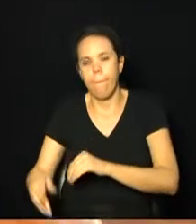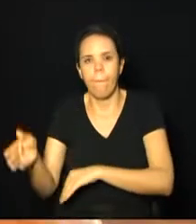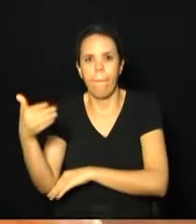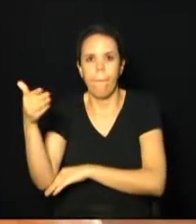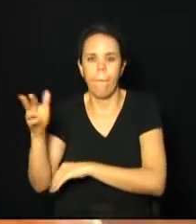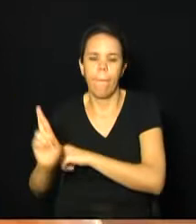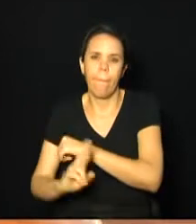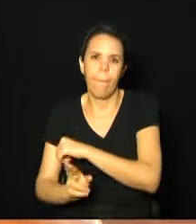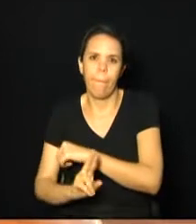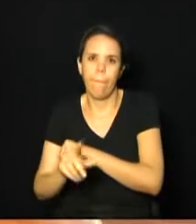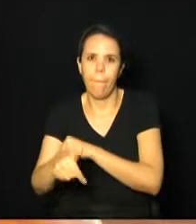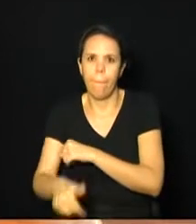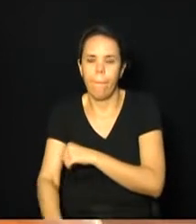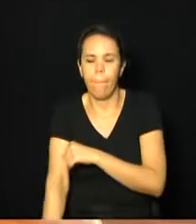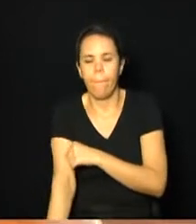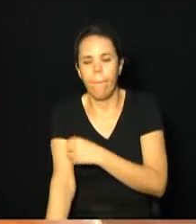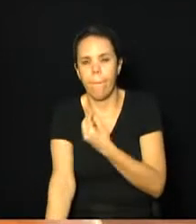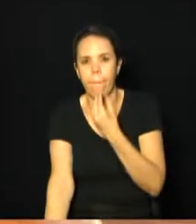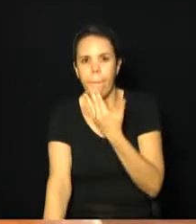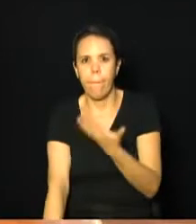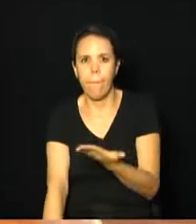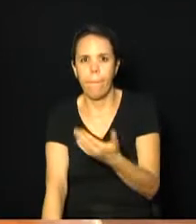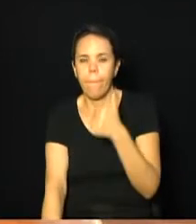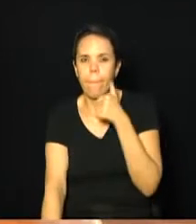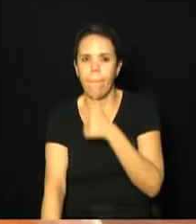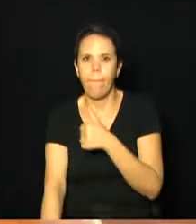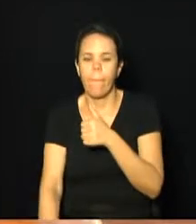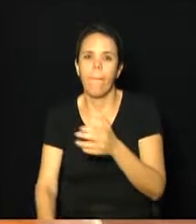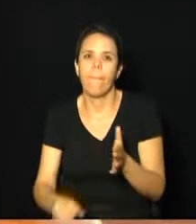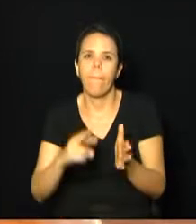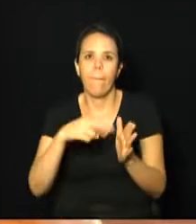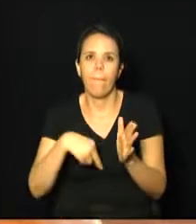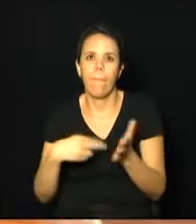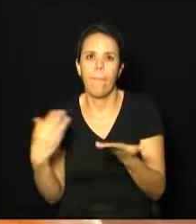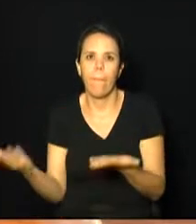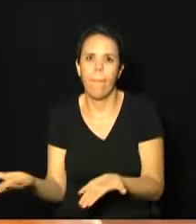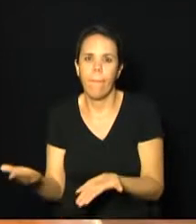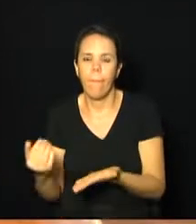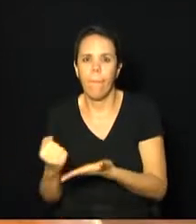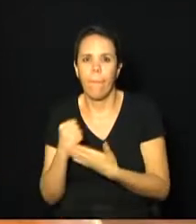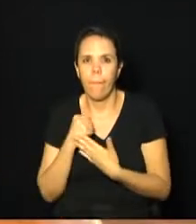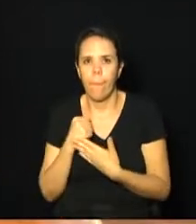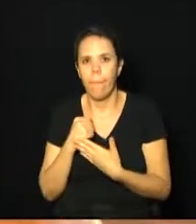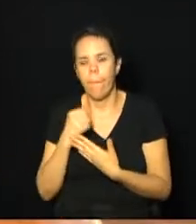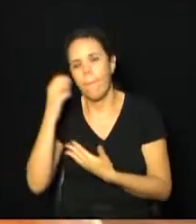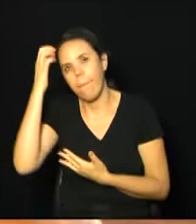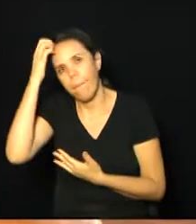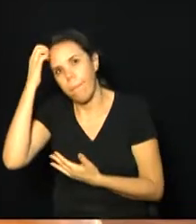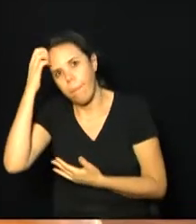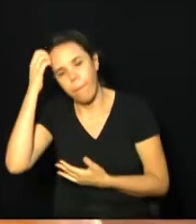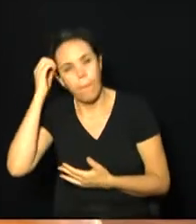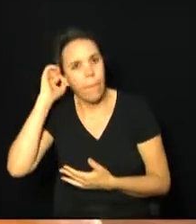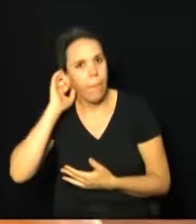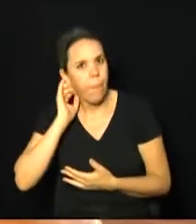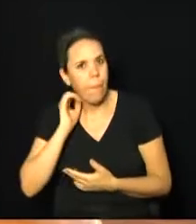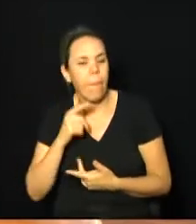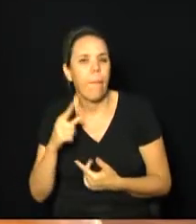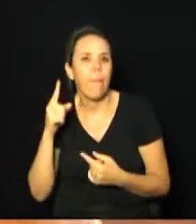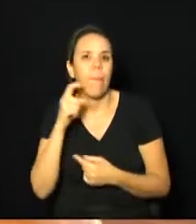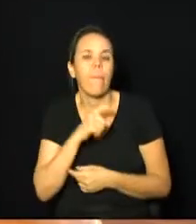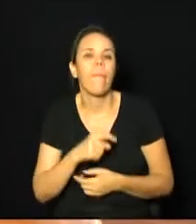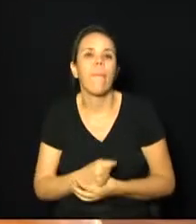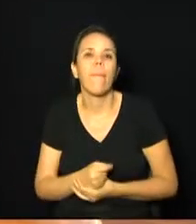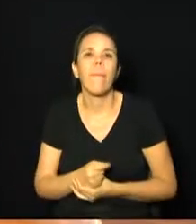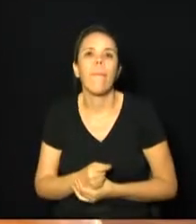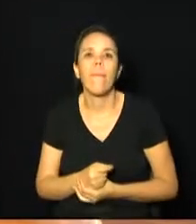Então, depois até encaminhar para a senhora esse relatório, para a senhora nos ajudar nessa E é uma situação complicada,